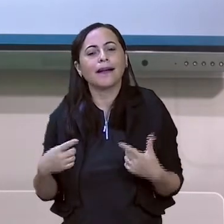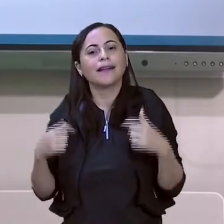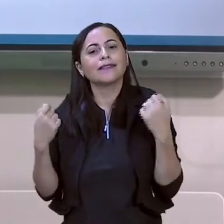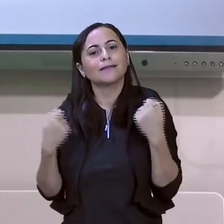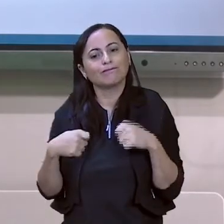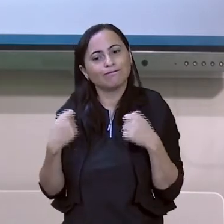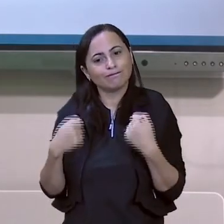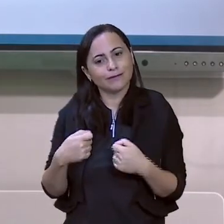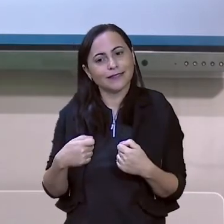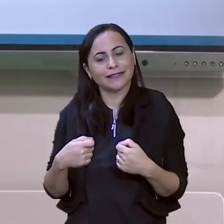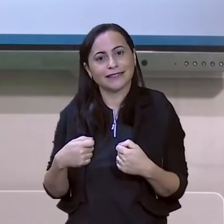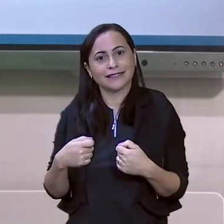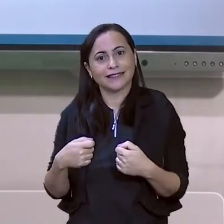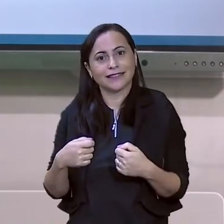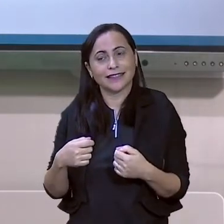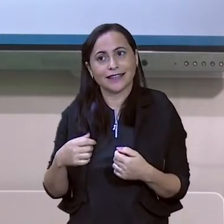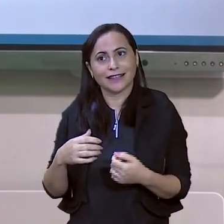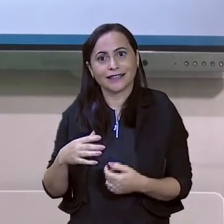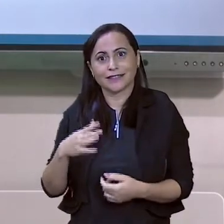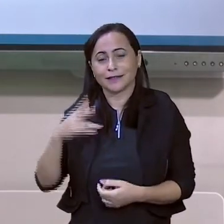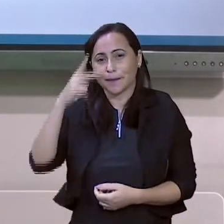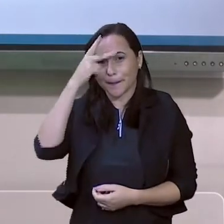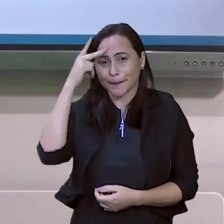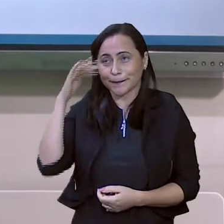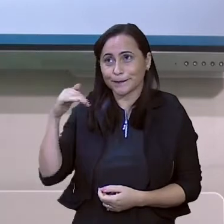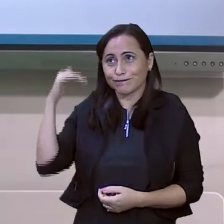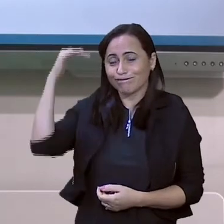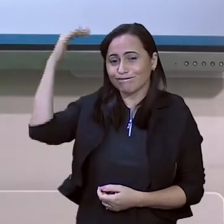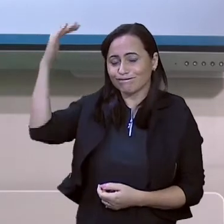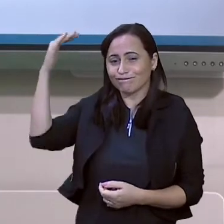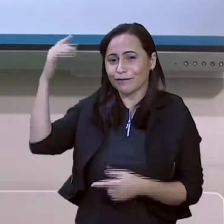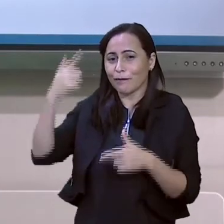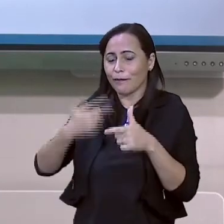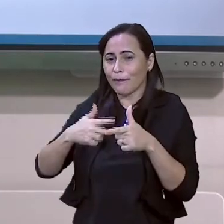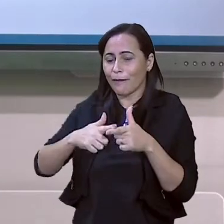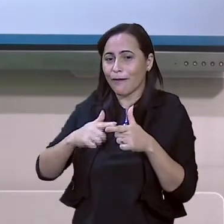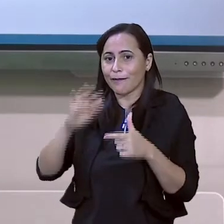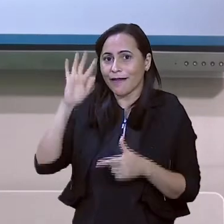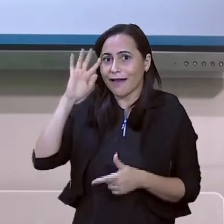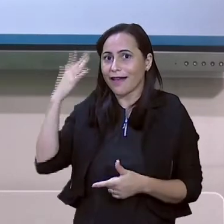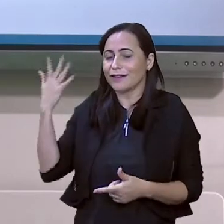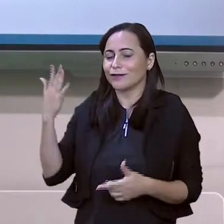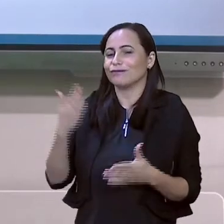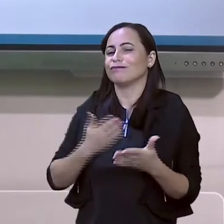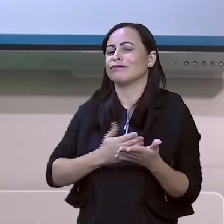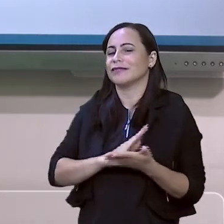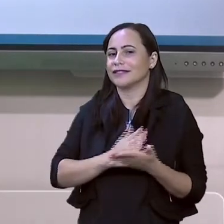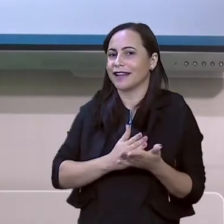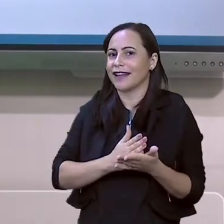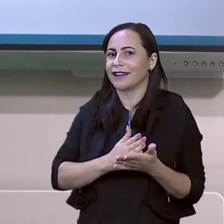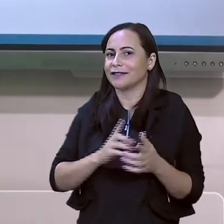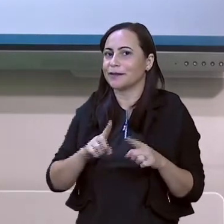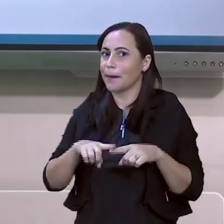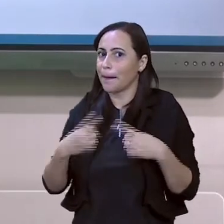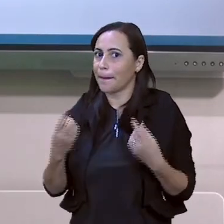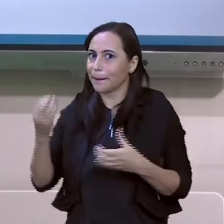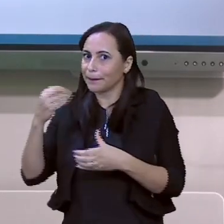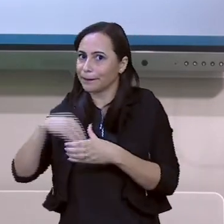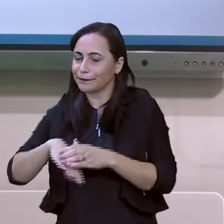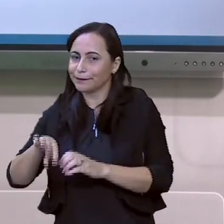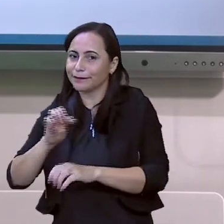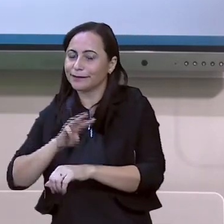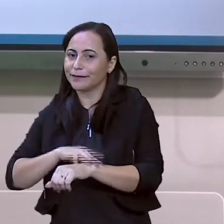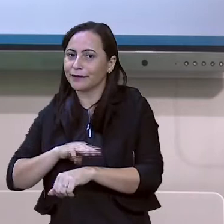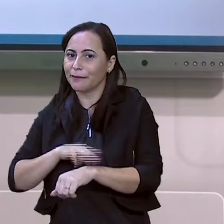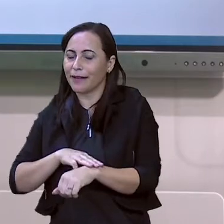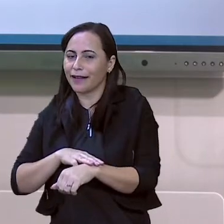para resolver realmente é uma chateação. Mas dentro da matemática, problema é outra coisa.